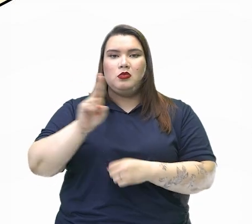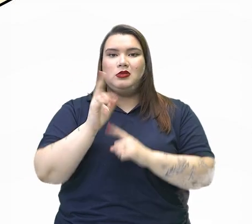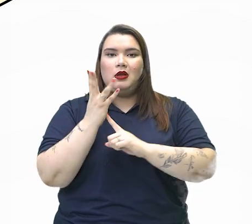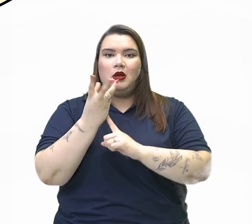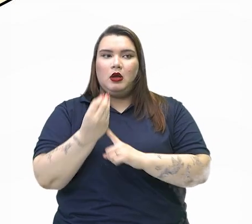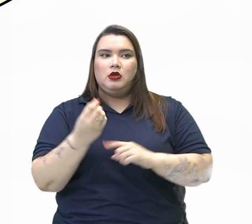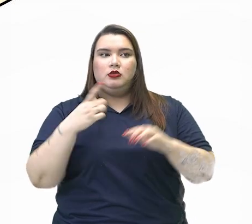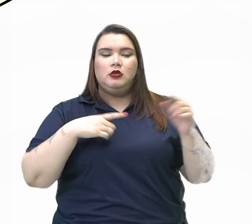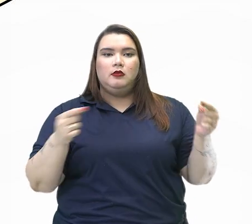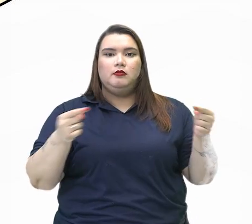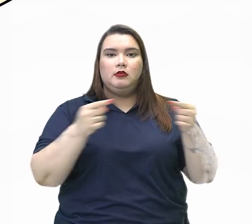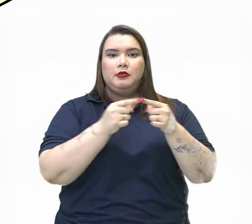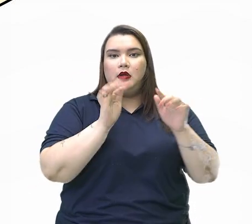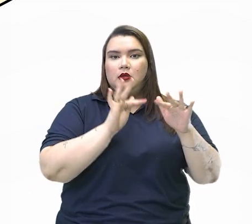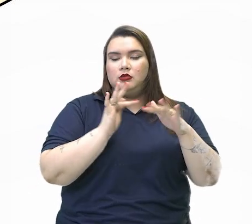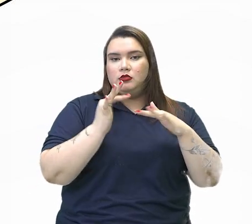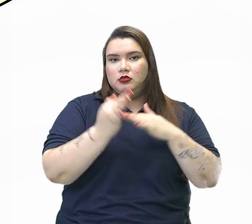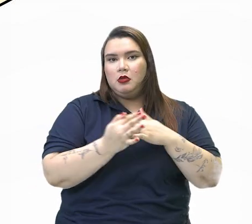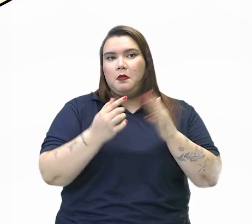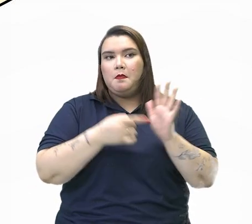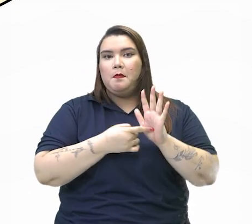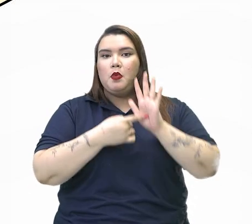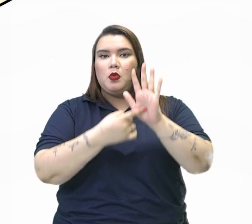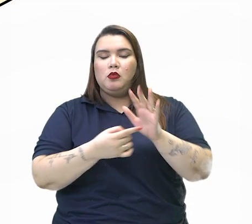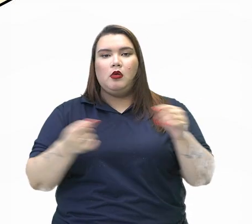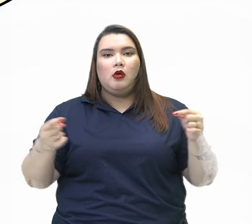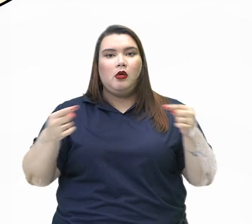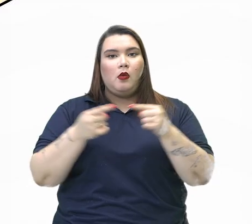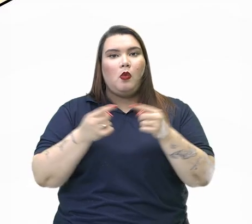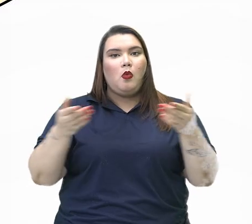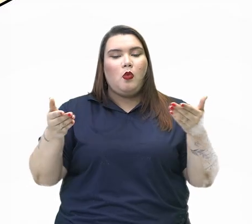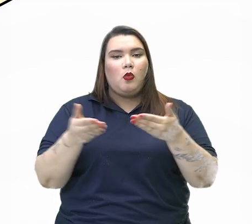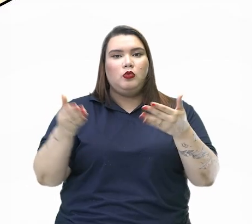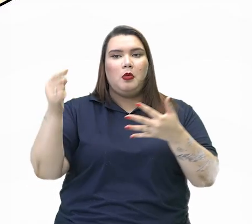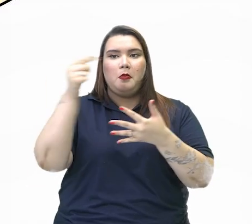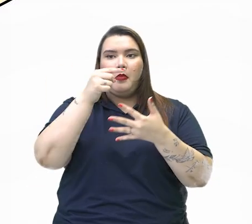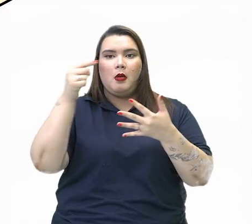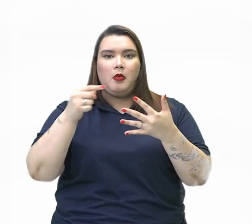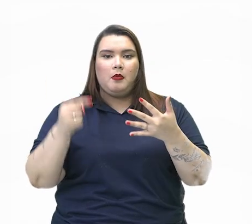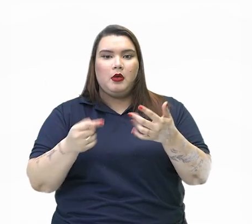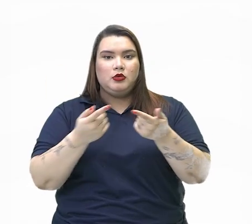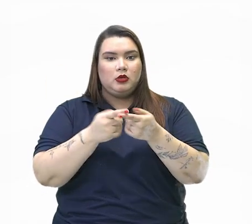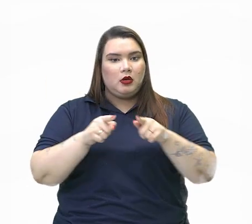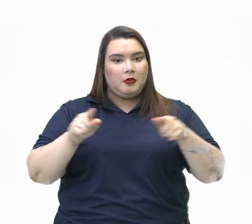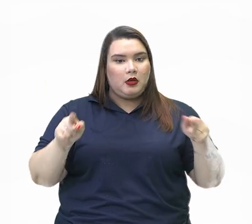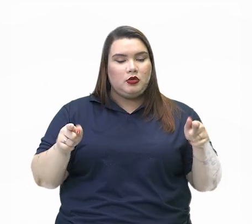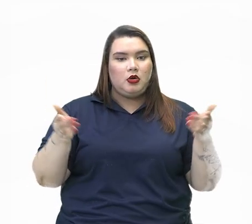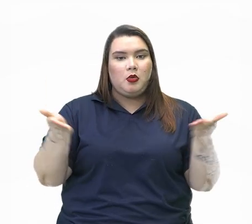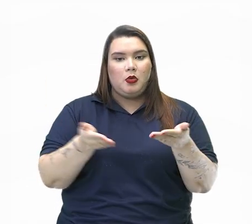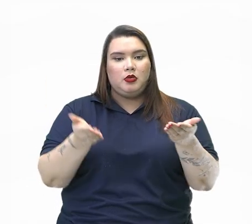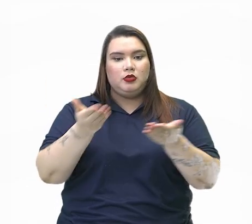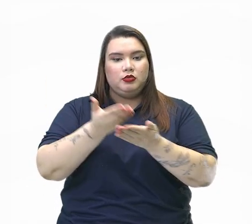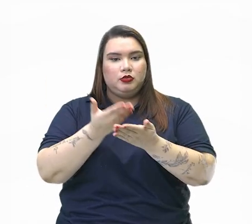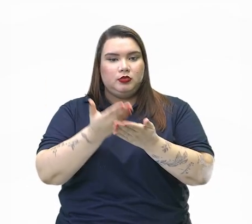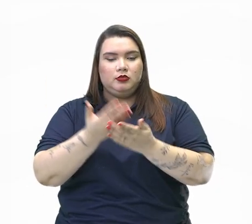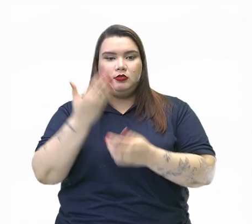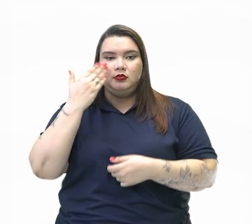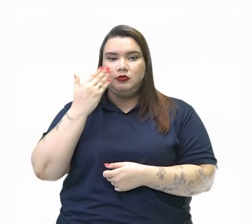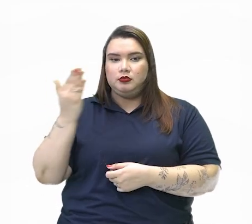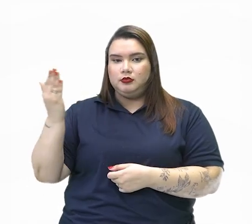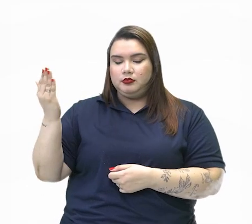deu, então, uma base para o nosso tópico de gramática que nós vamos ver neste momento. Olha só, o Grammar